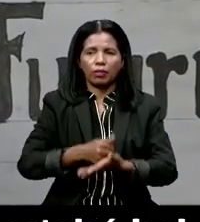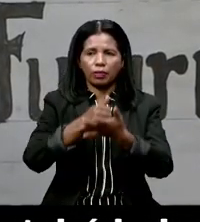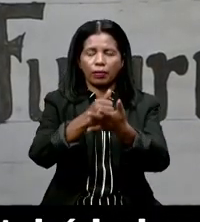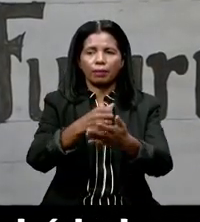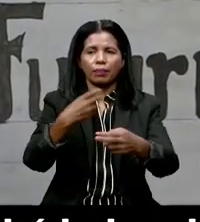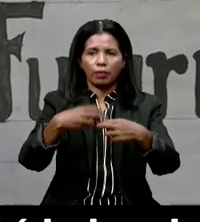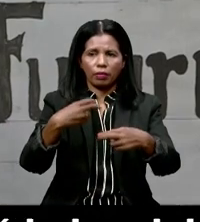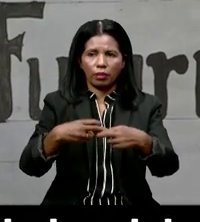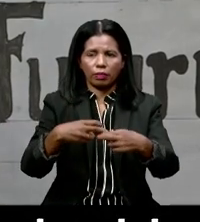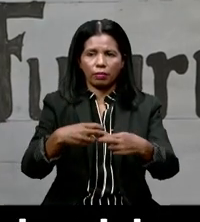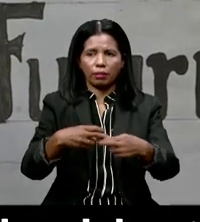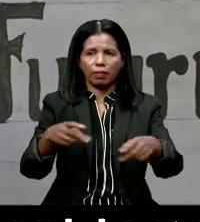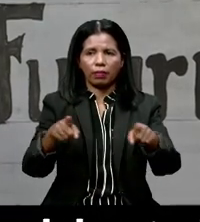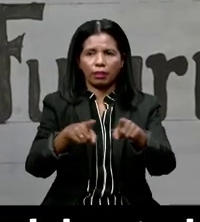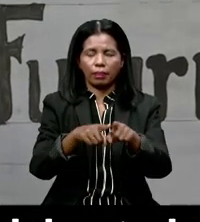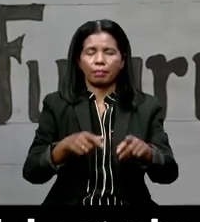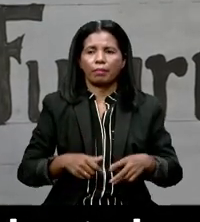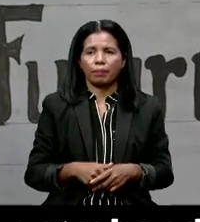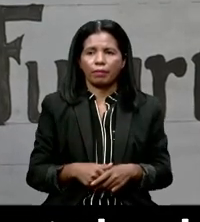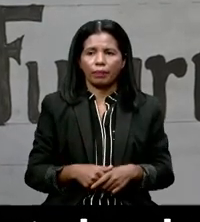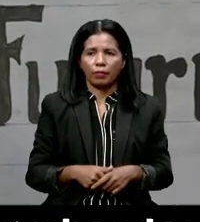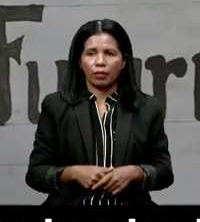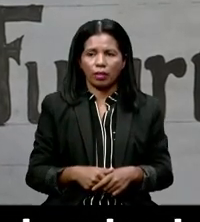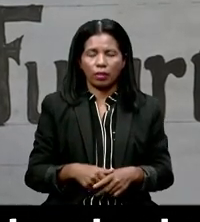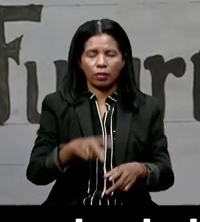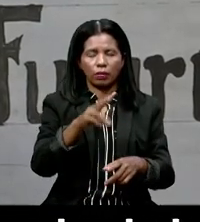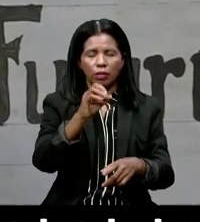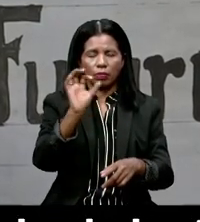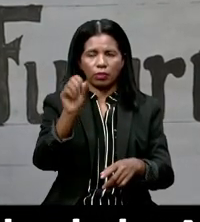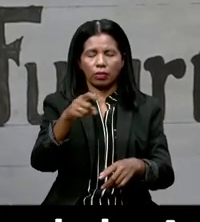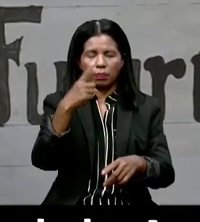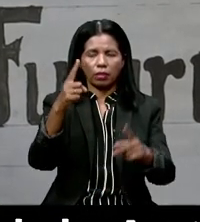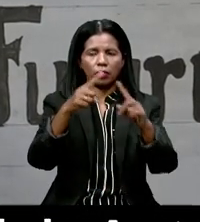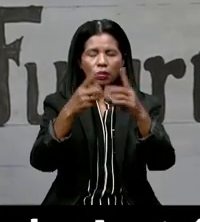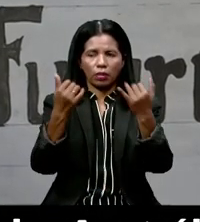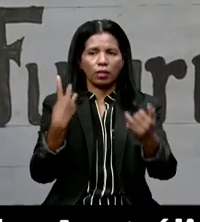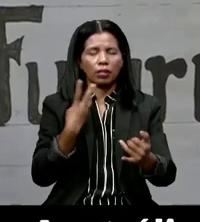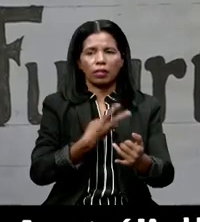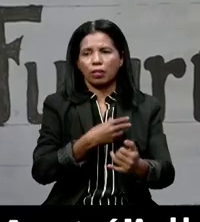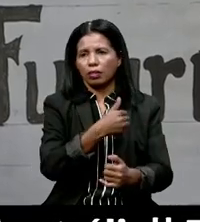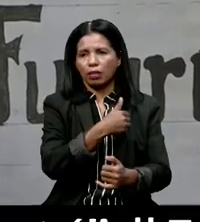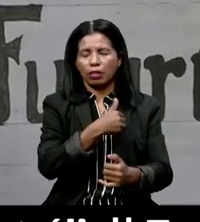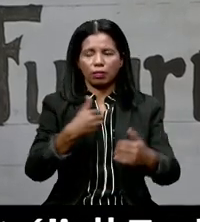desafio não é mesmo até nesse 2011 até a data né né horas né né data né está sido aqui a